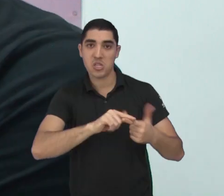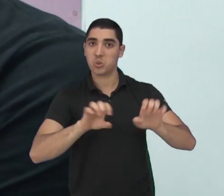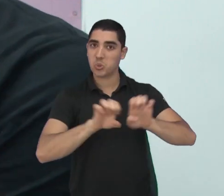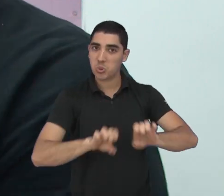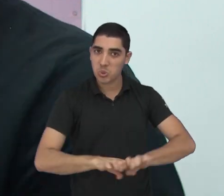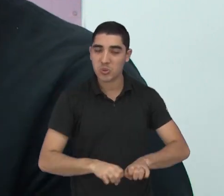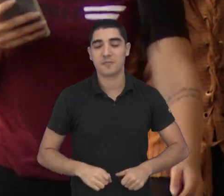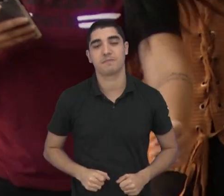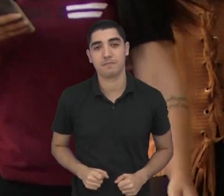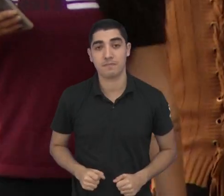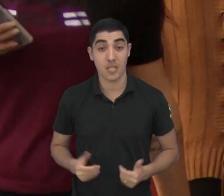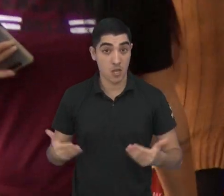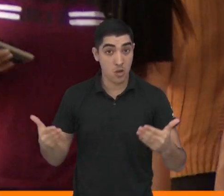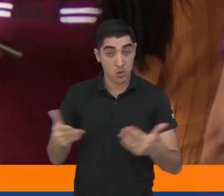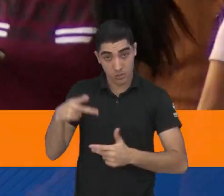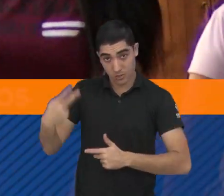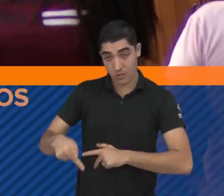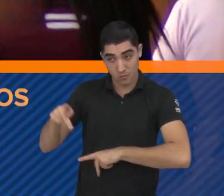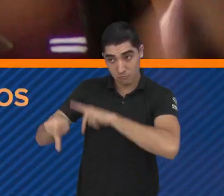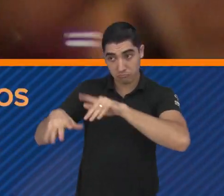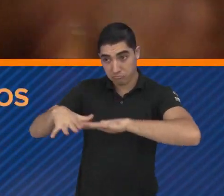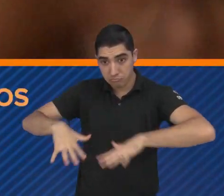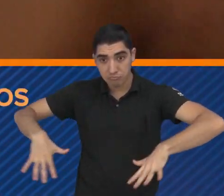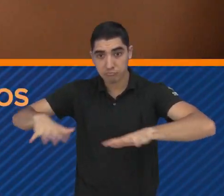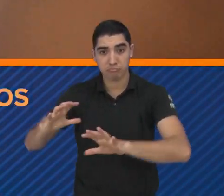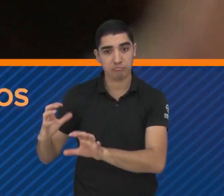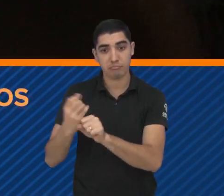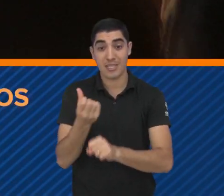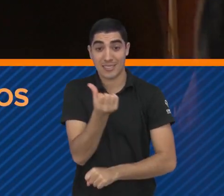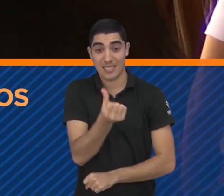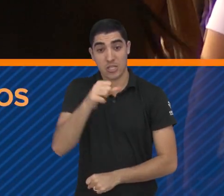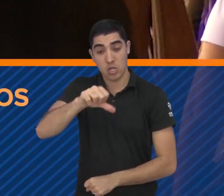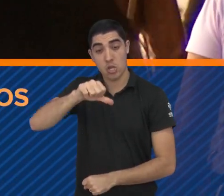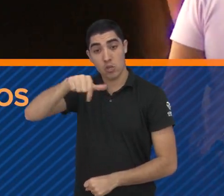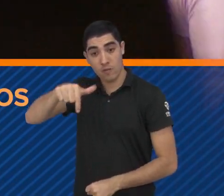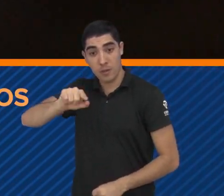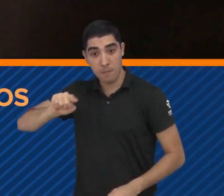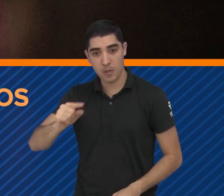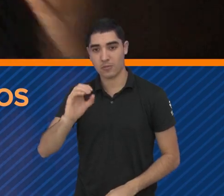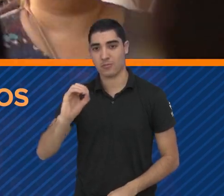com infraestrutura. Hoje a população do município já soma